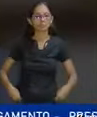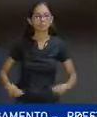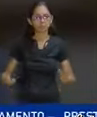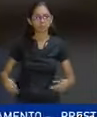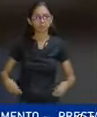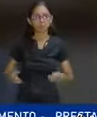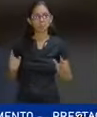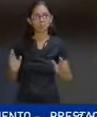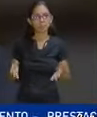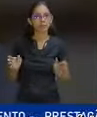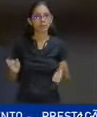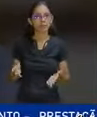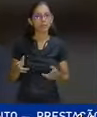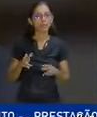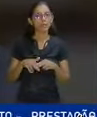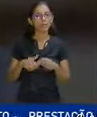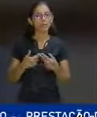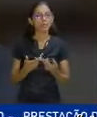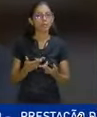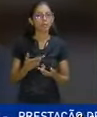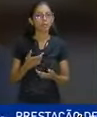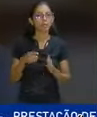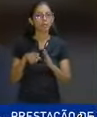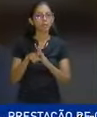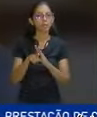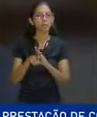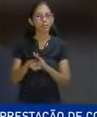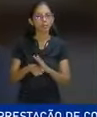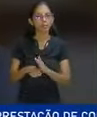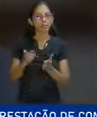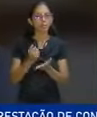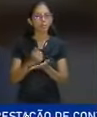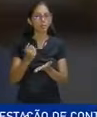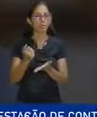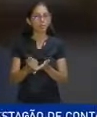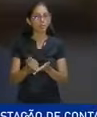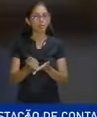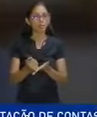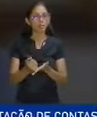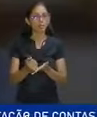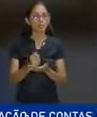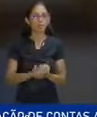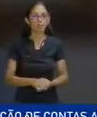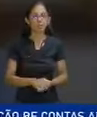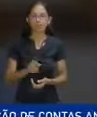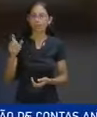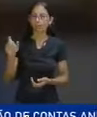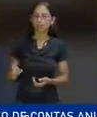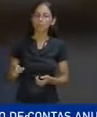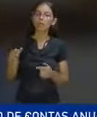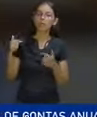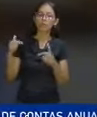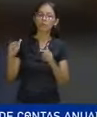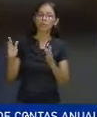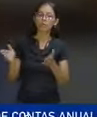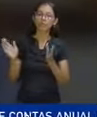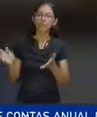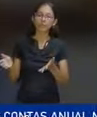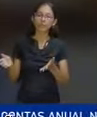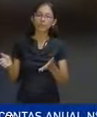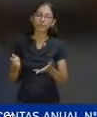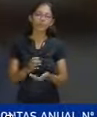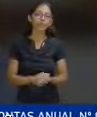portanto, verifica-se que, na espécie, a documentação acostada e a própria atuação do profissional nos presentes autos, elas